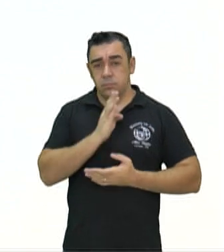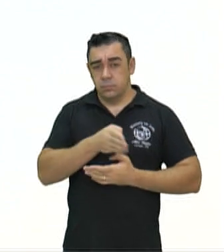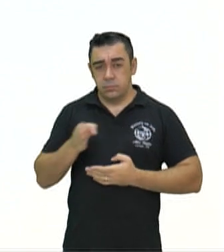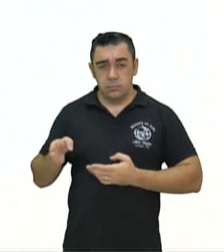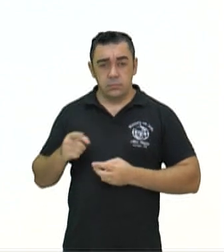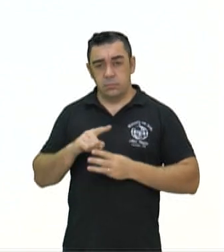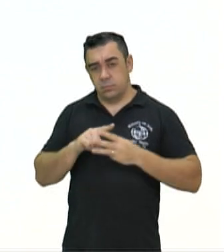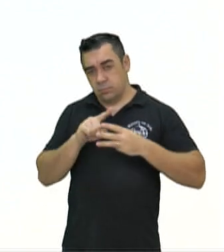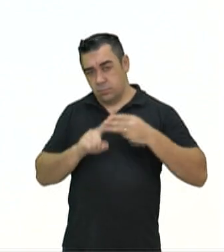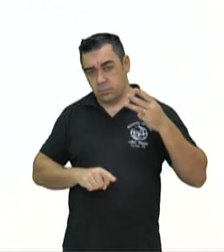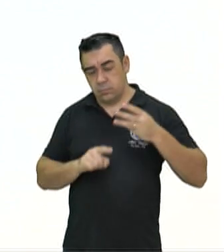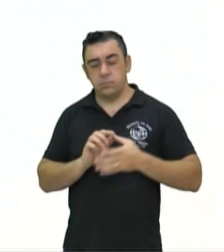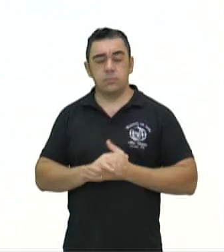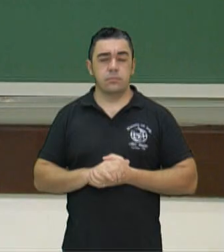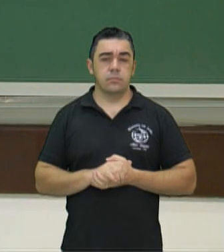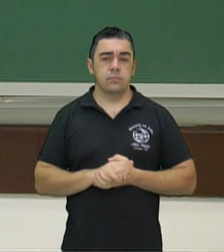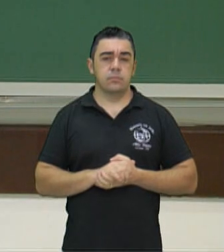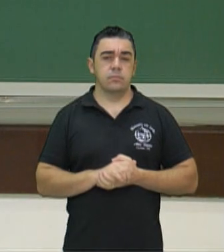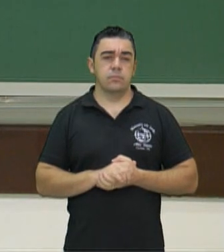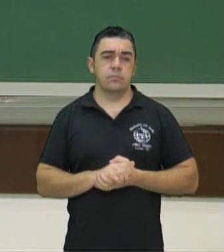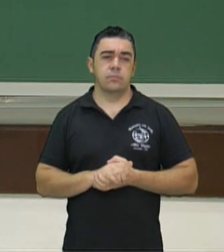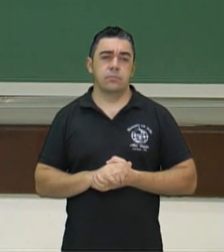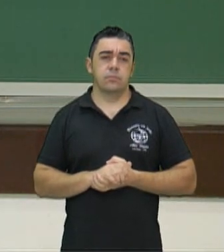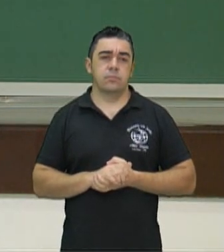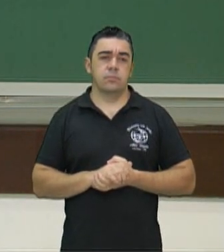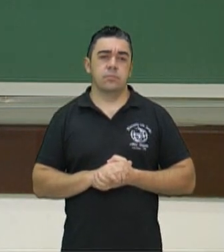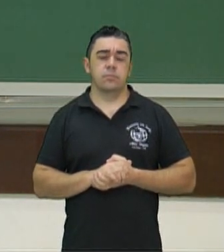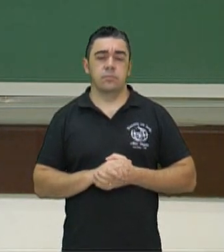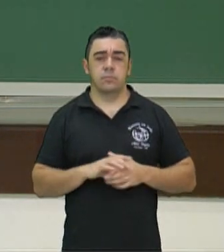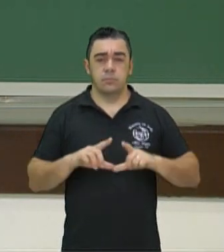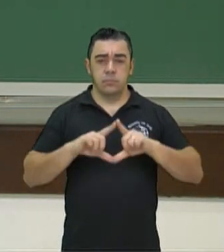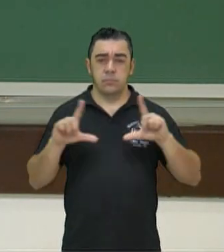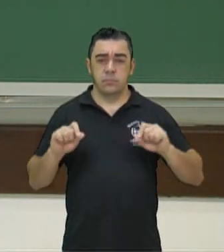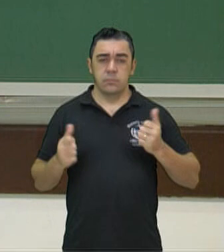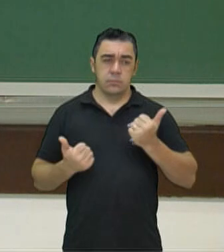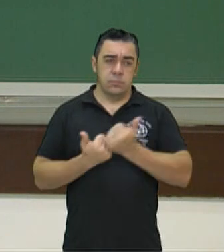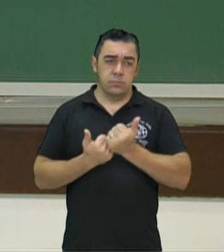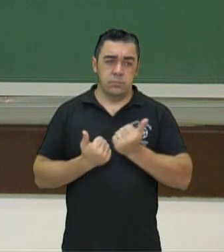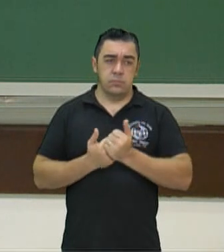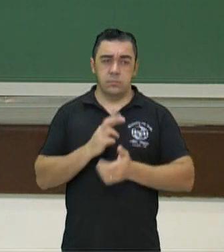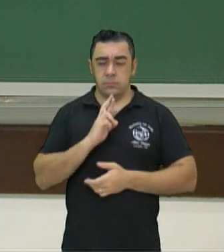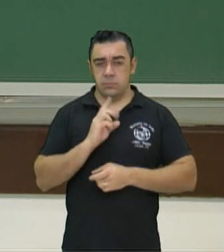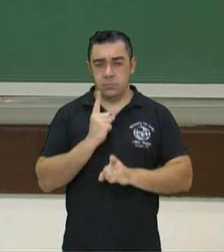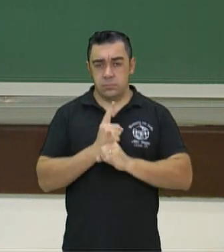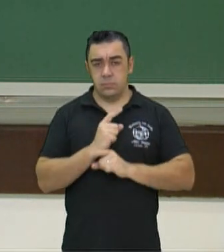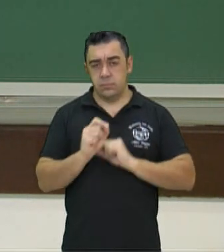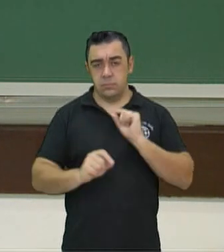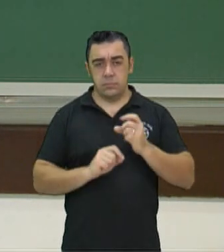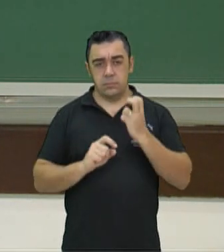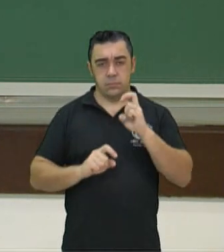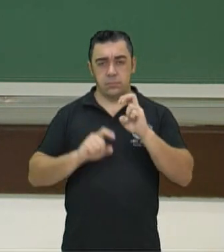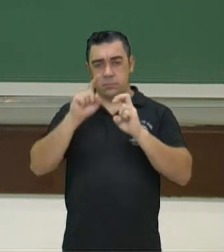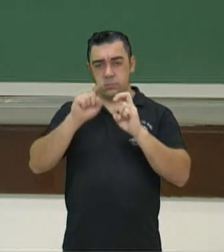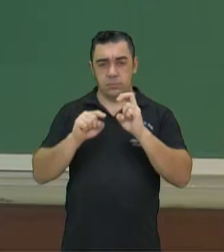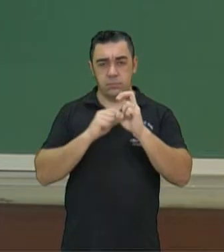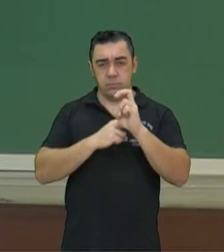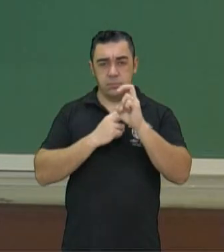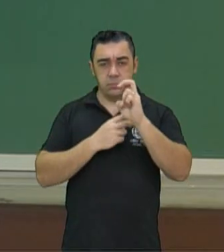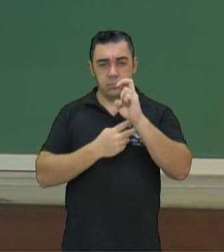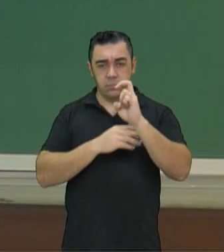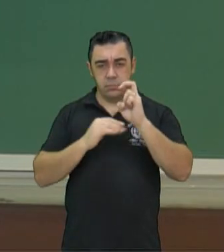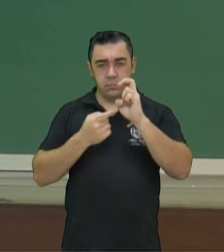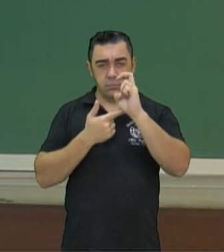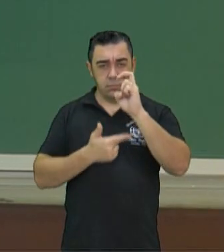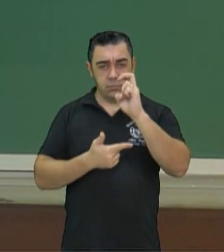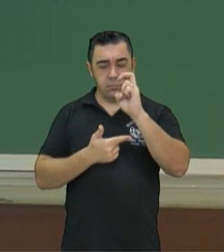tomados 3 a 3. Substituindo na nossa fórmula, vamos ter que 5